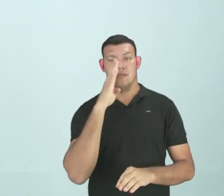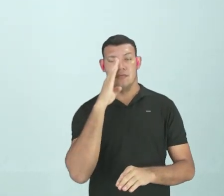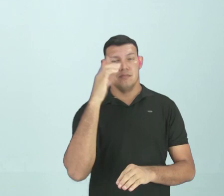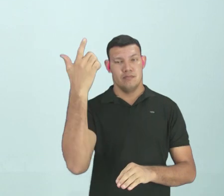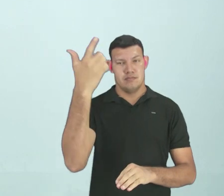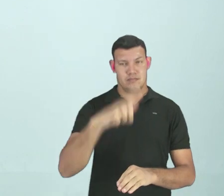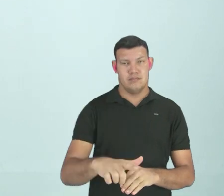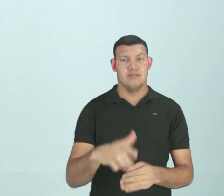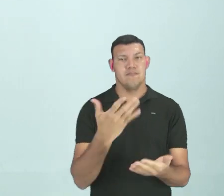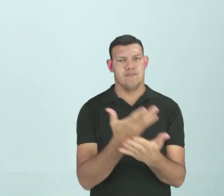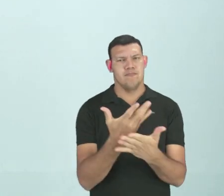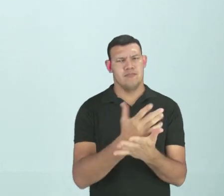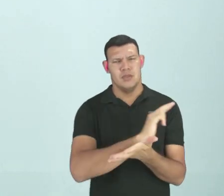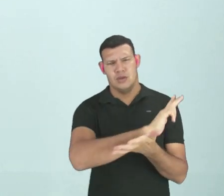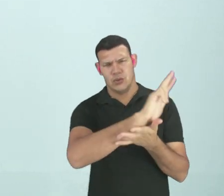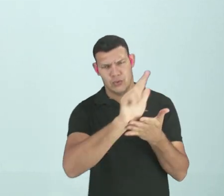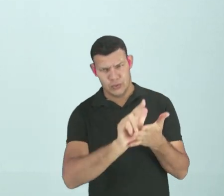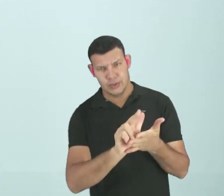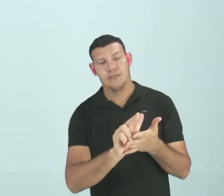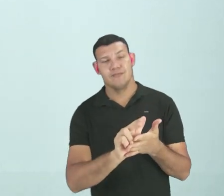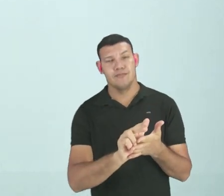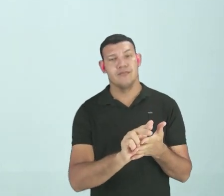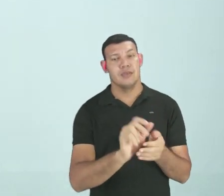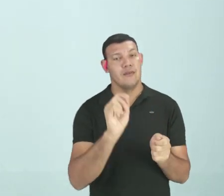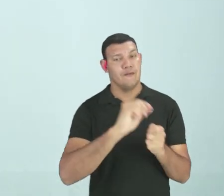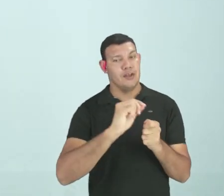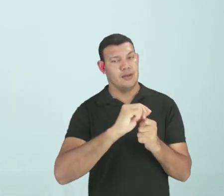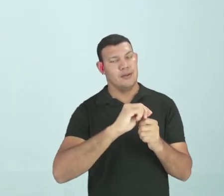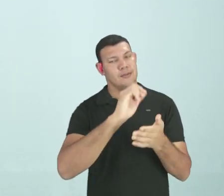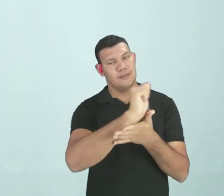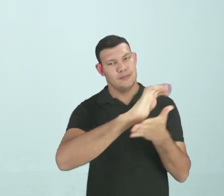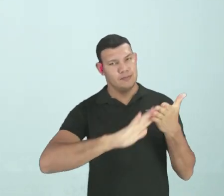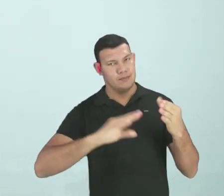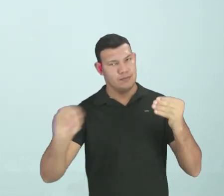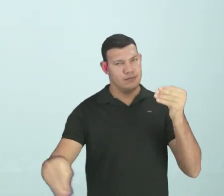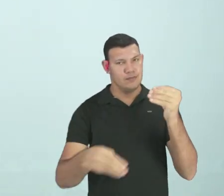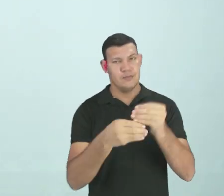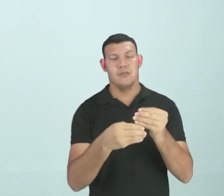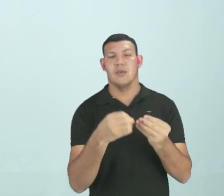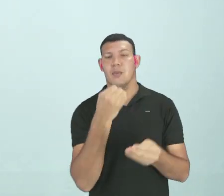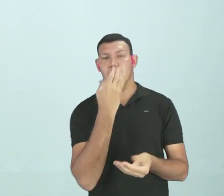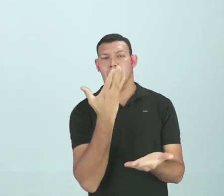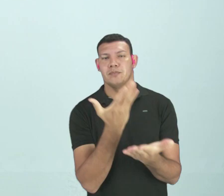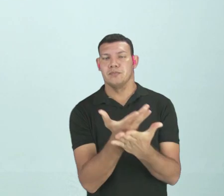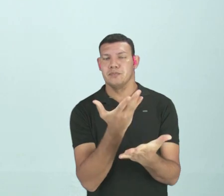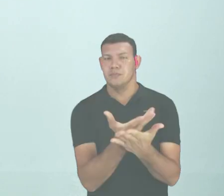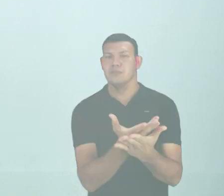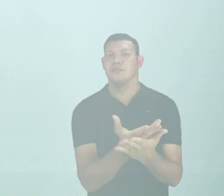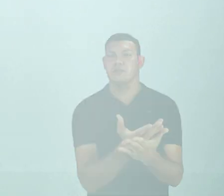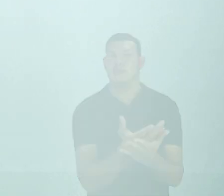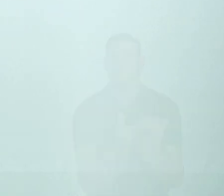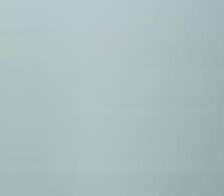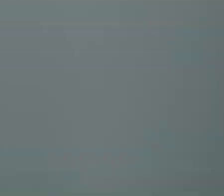outras aulas, façam as atividades complementares, bons estudos e até a próxima!